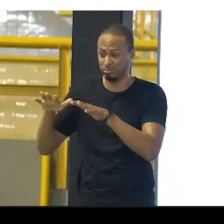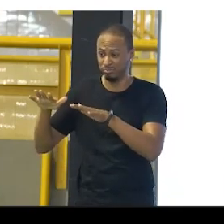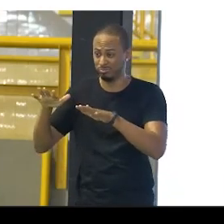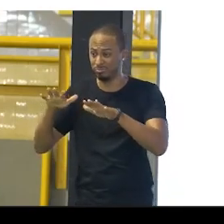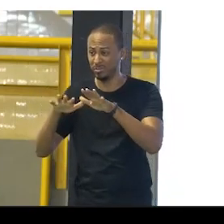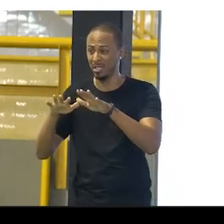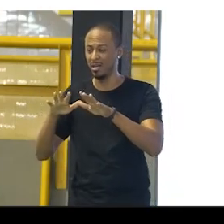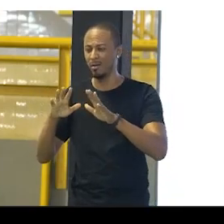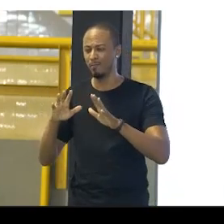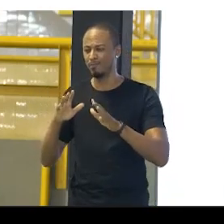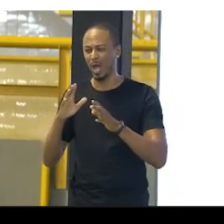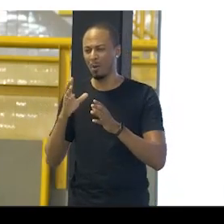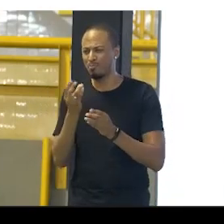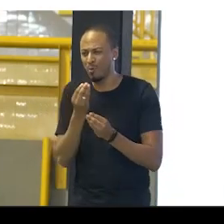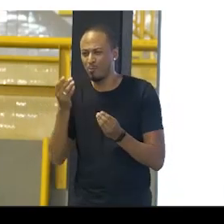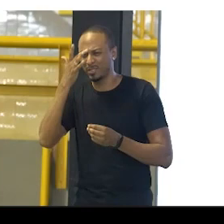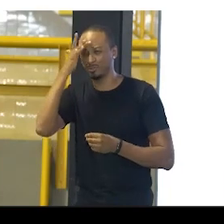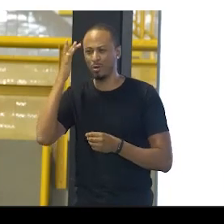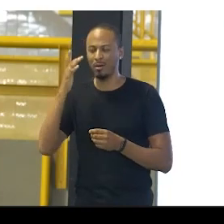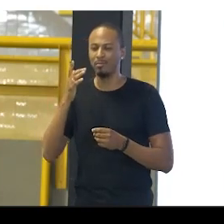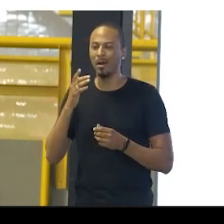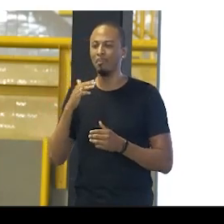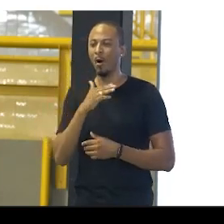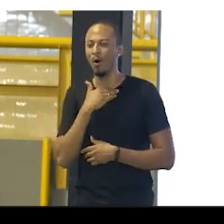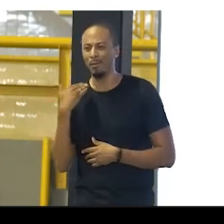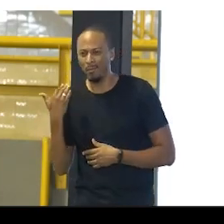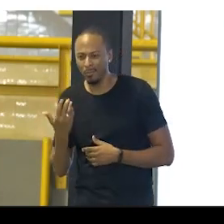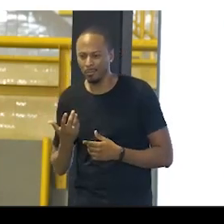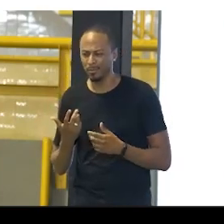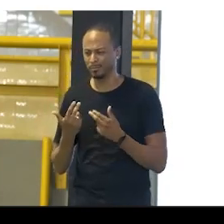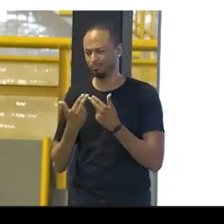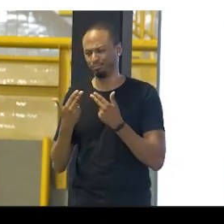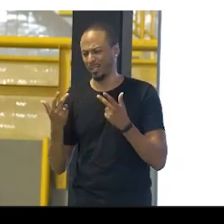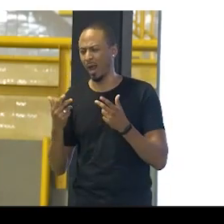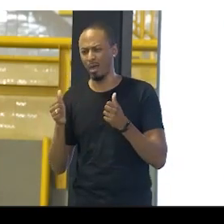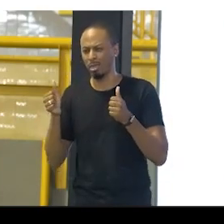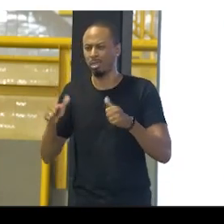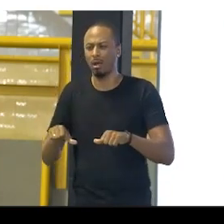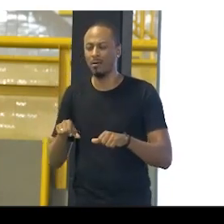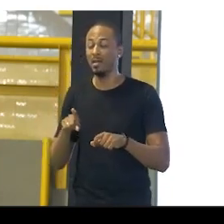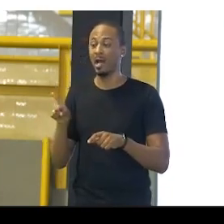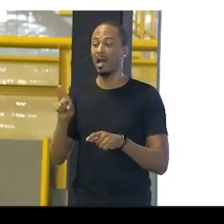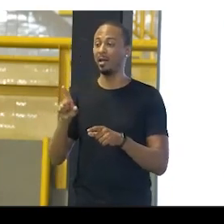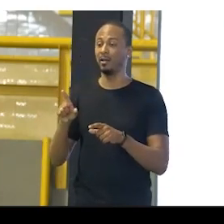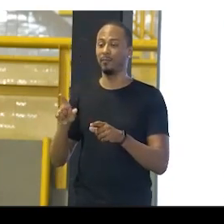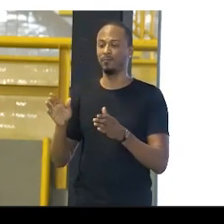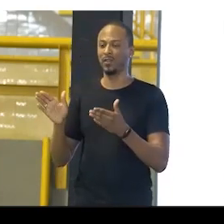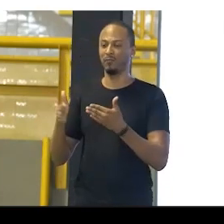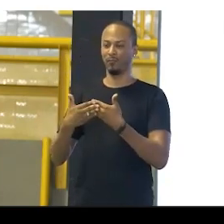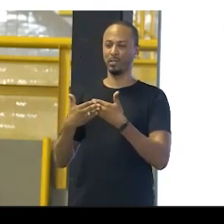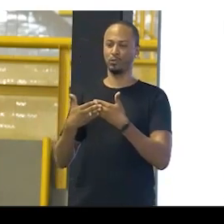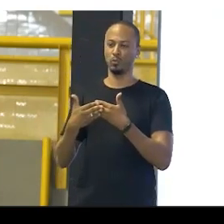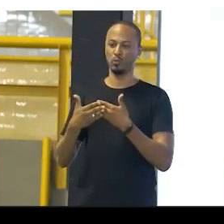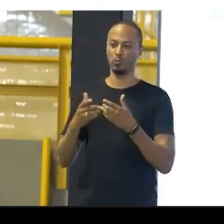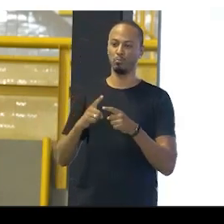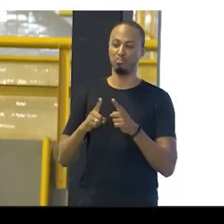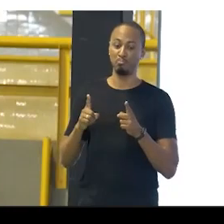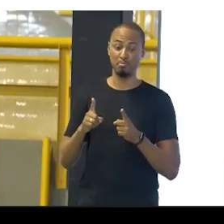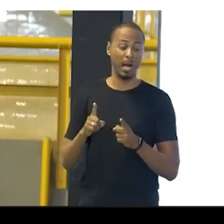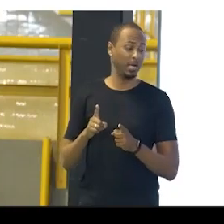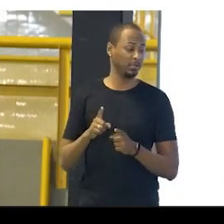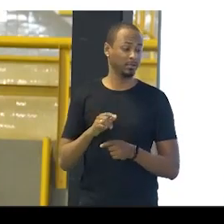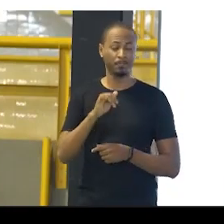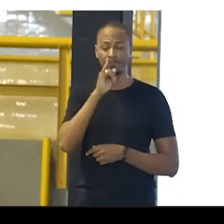com que a produção de energia ela não passe pelo vexame